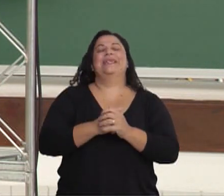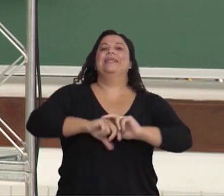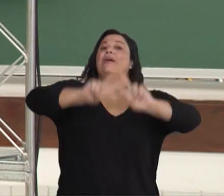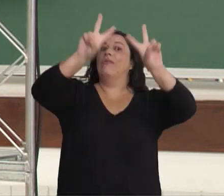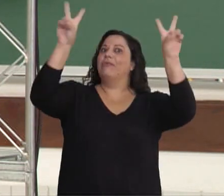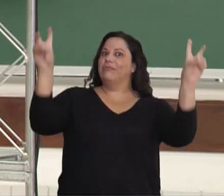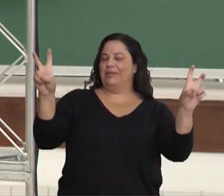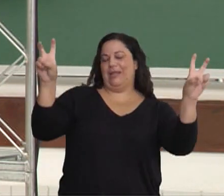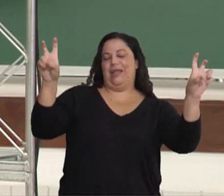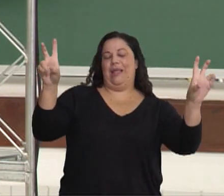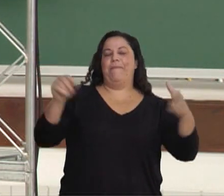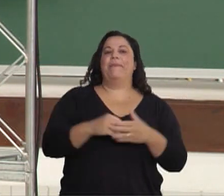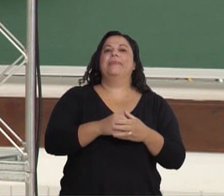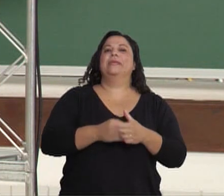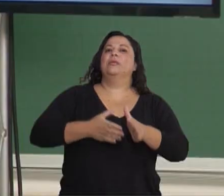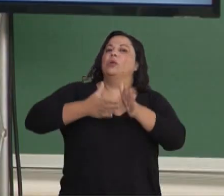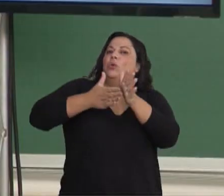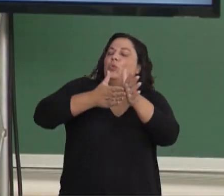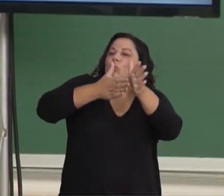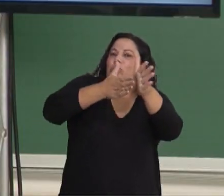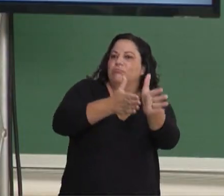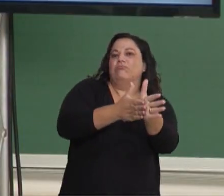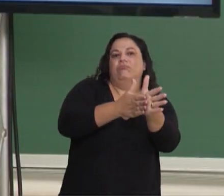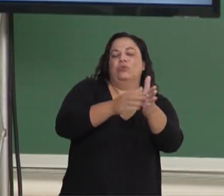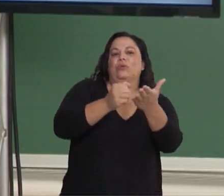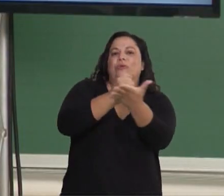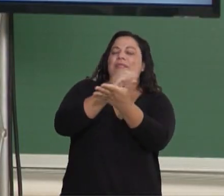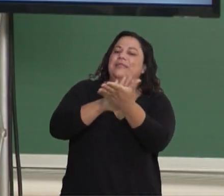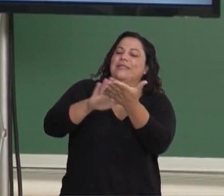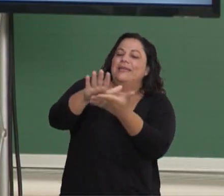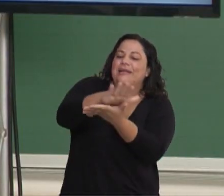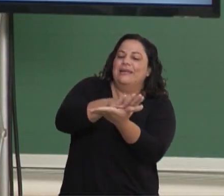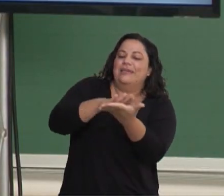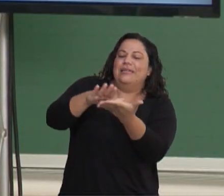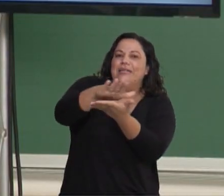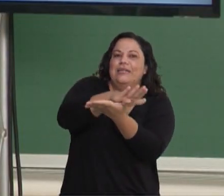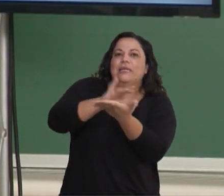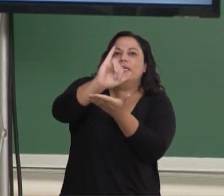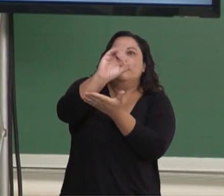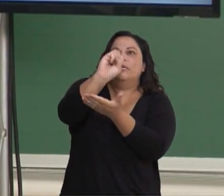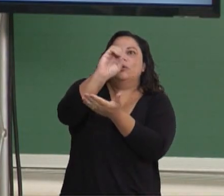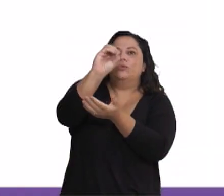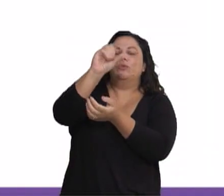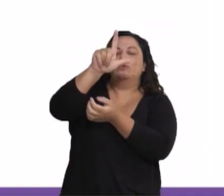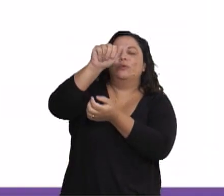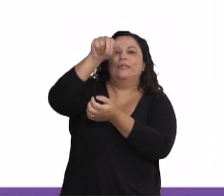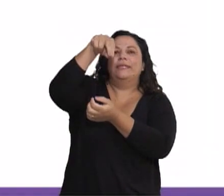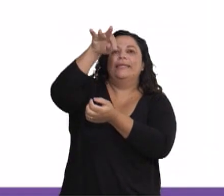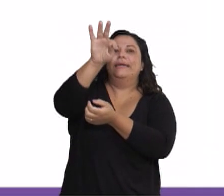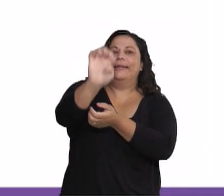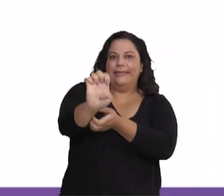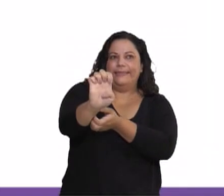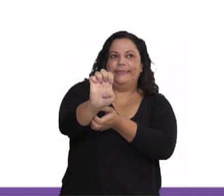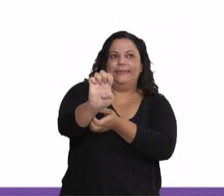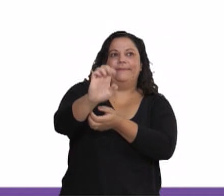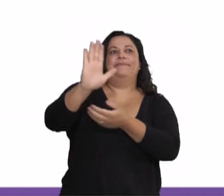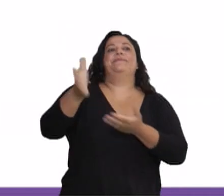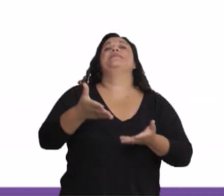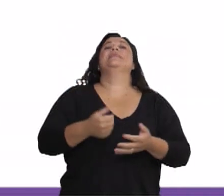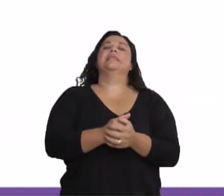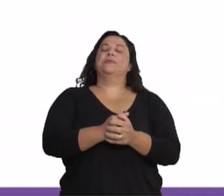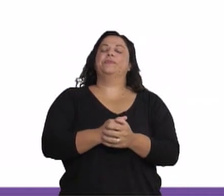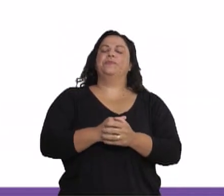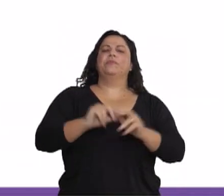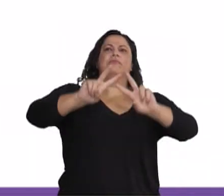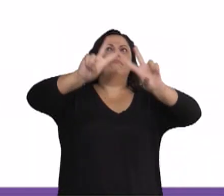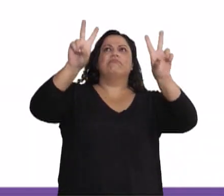vamos pegar aqui mais uma vez o conceito da definição de calor, que é a energia térmica em trânsito, sempre avançando